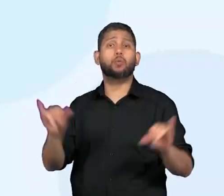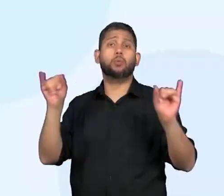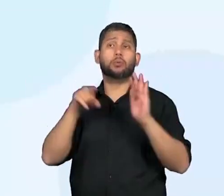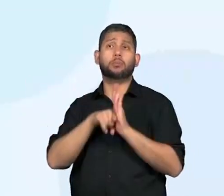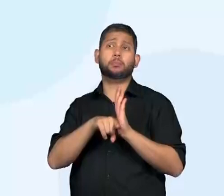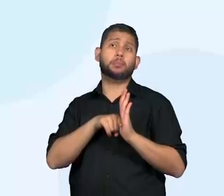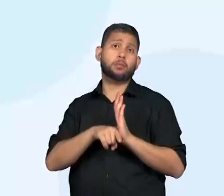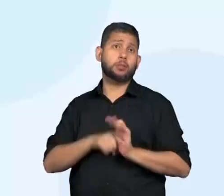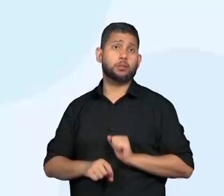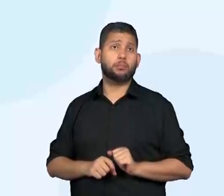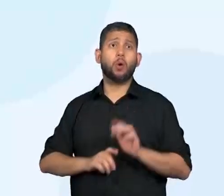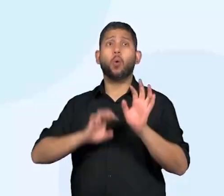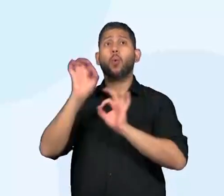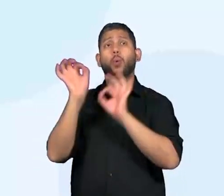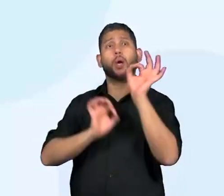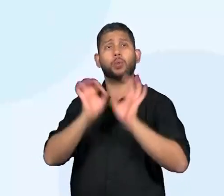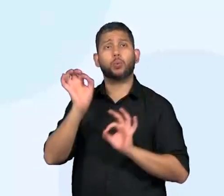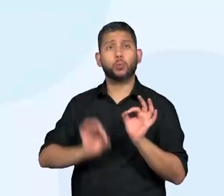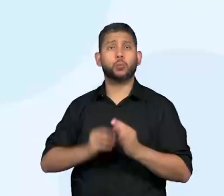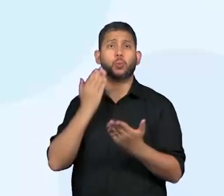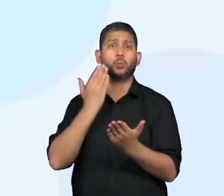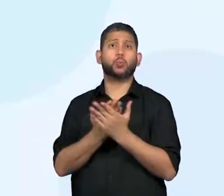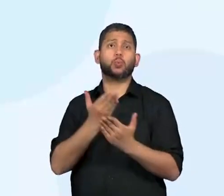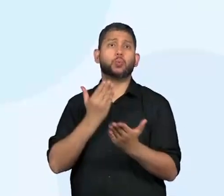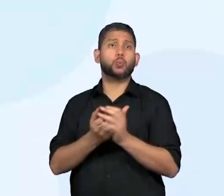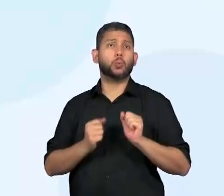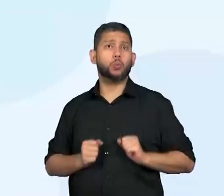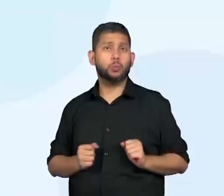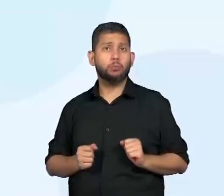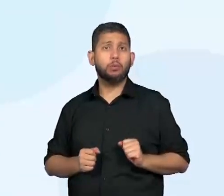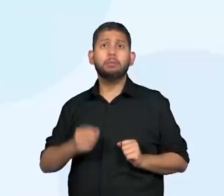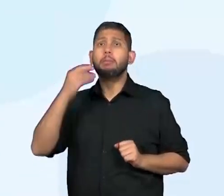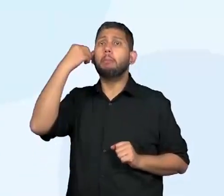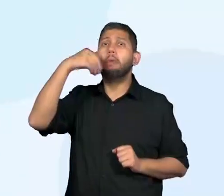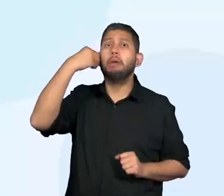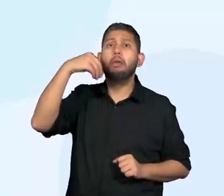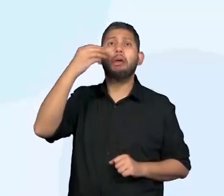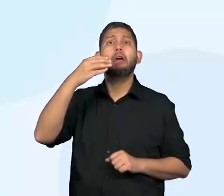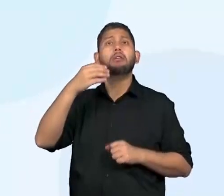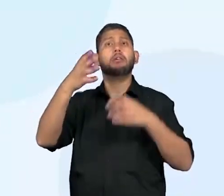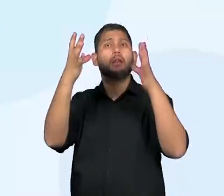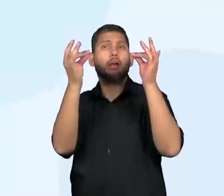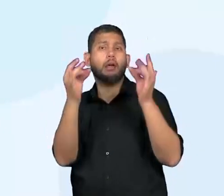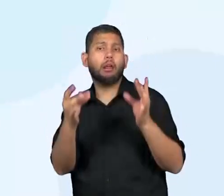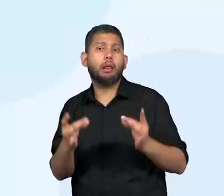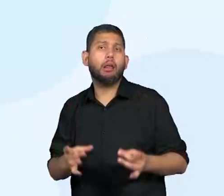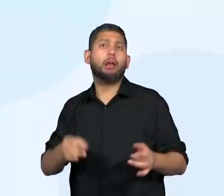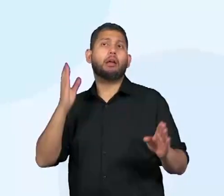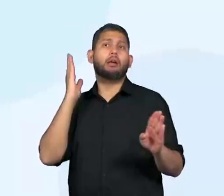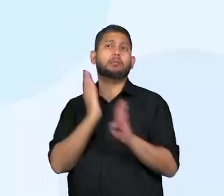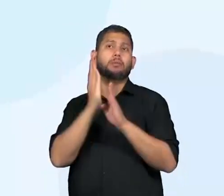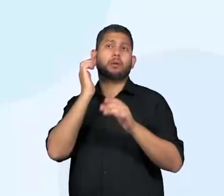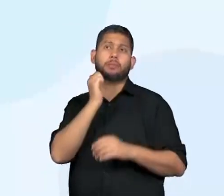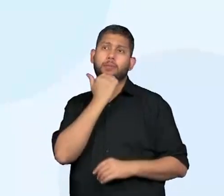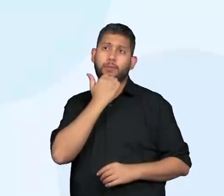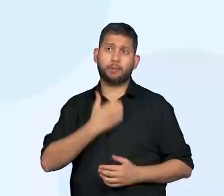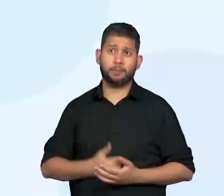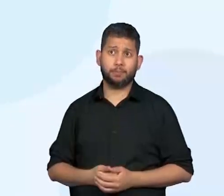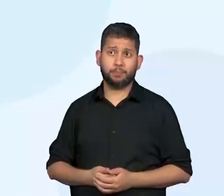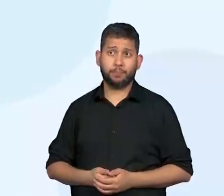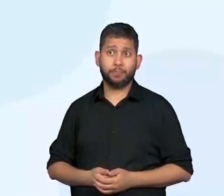pesquisa, organizar seus estudos ou relatar uma experiência, uma descoberta